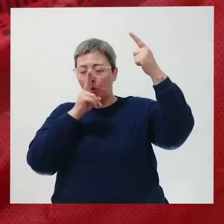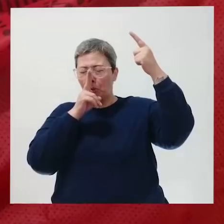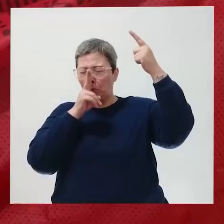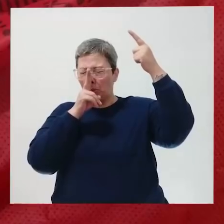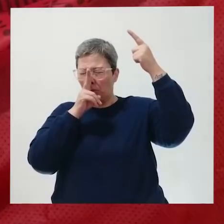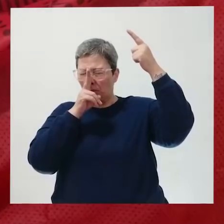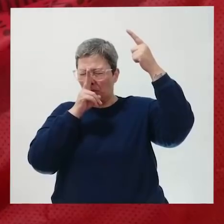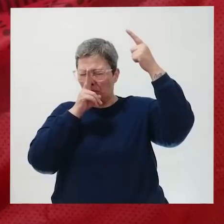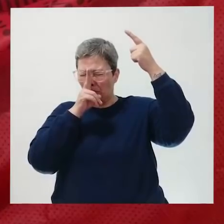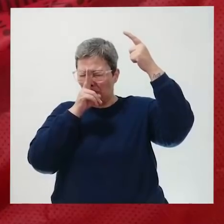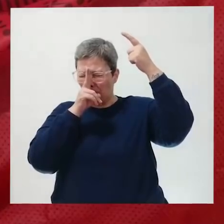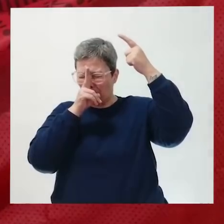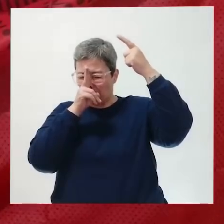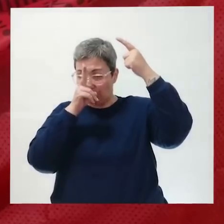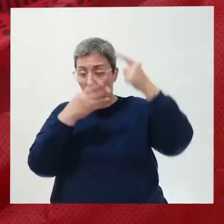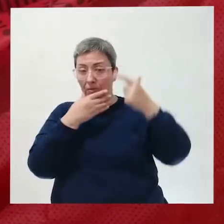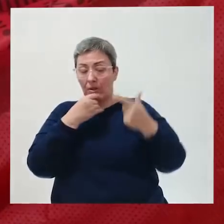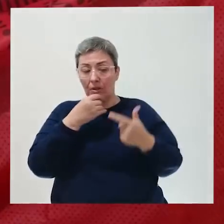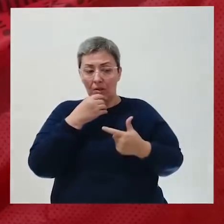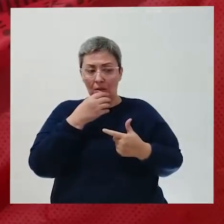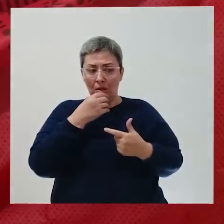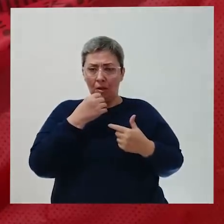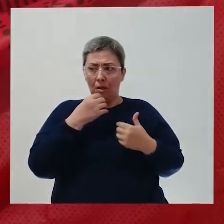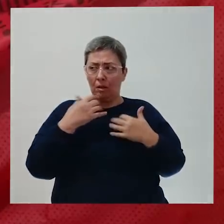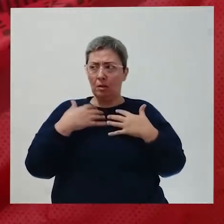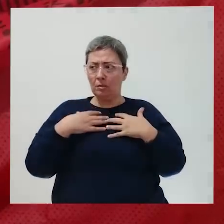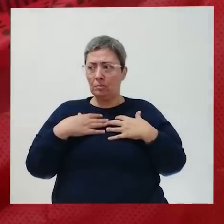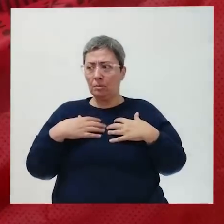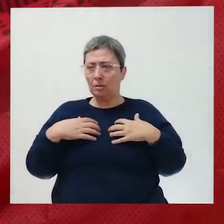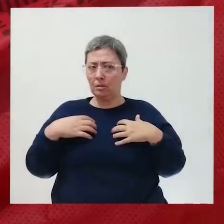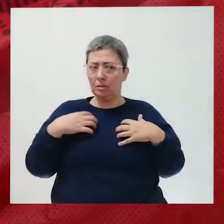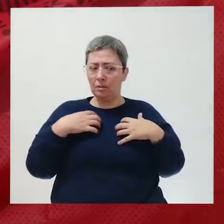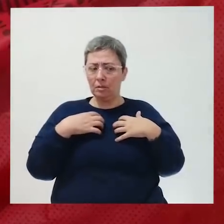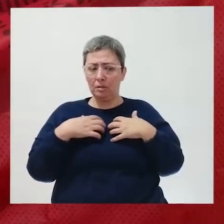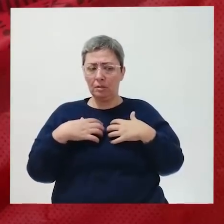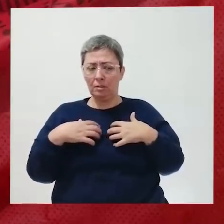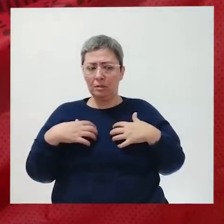forte e o homem começou a sentir os efeitos do sol.